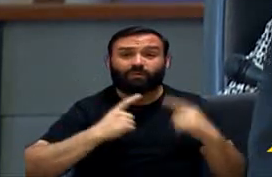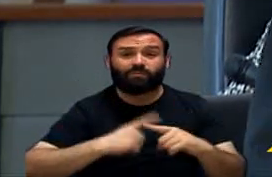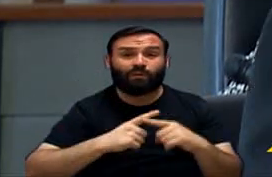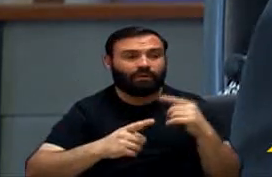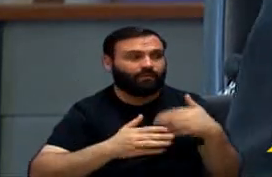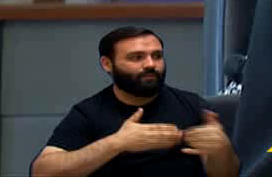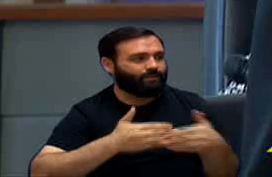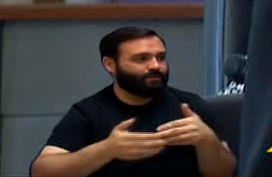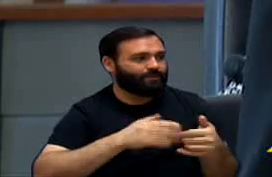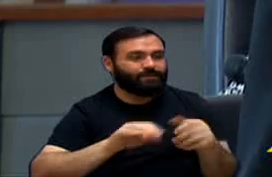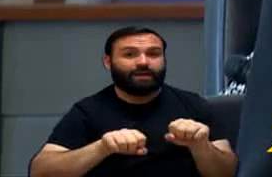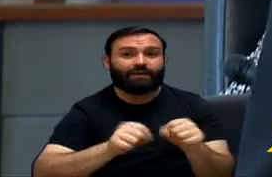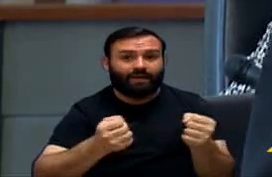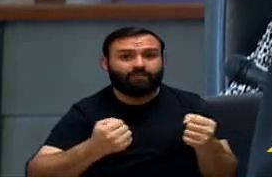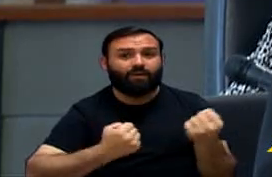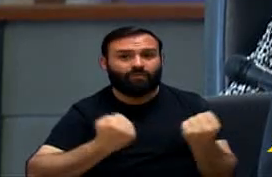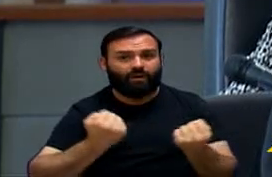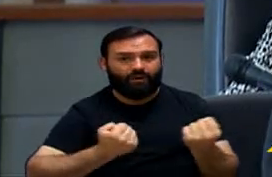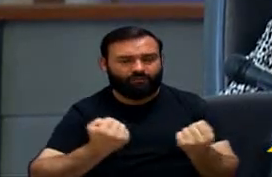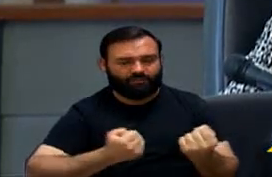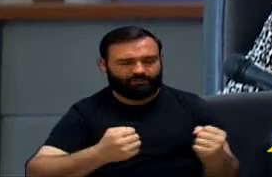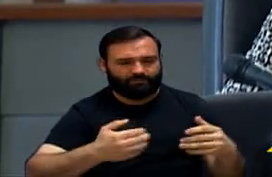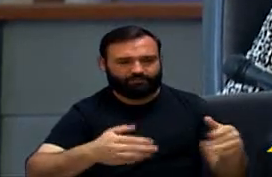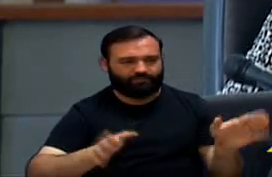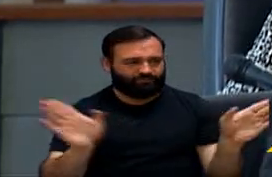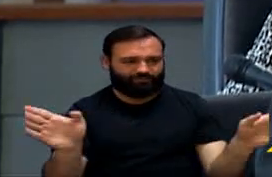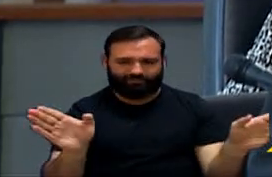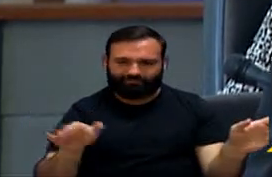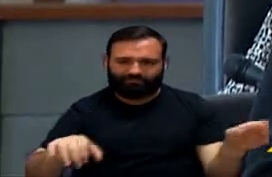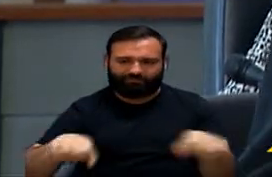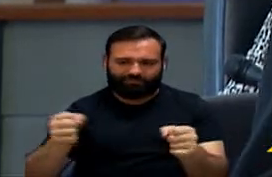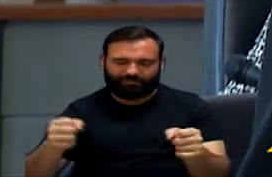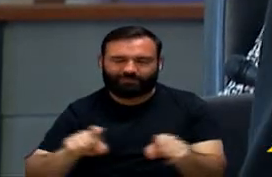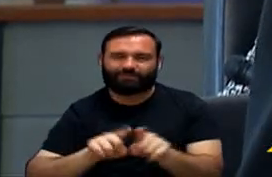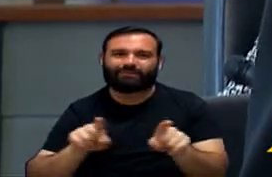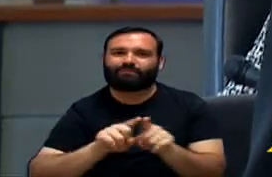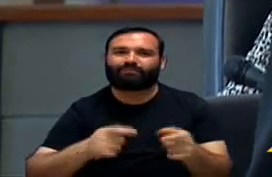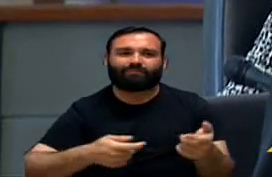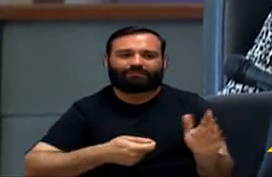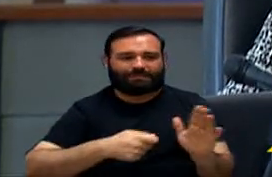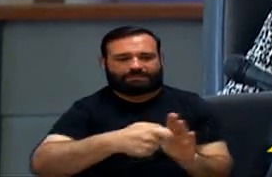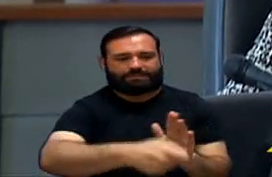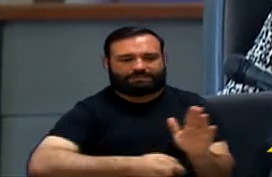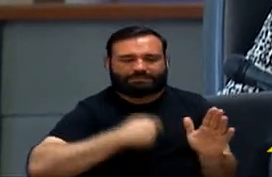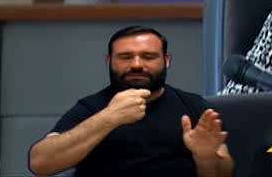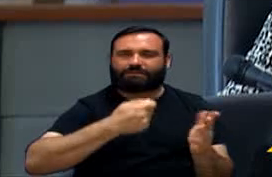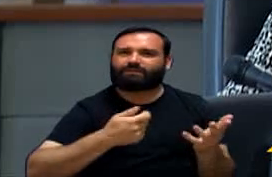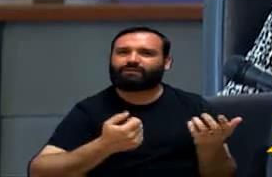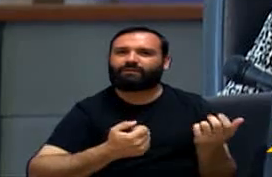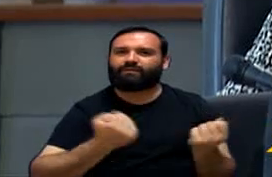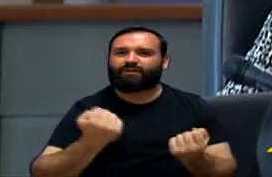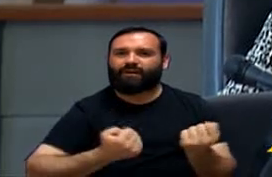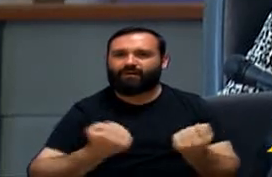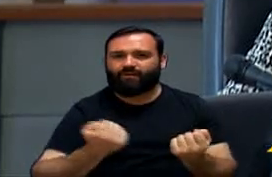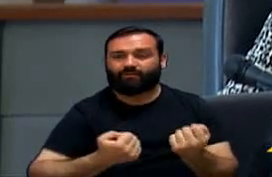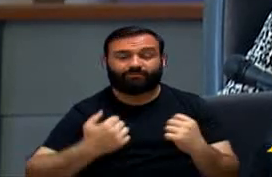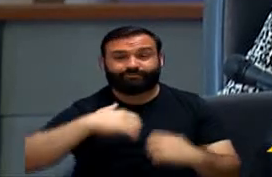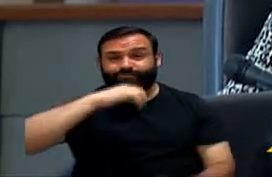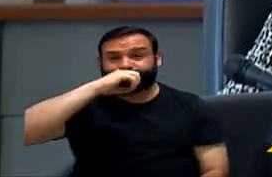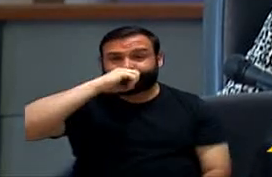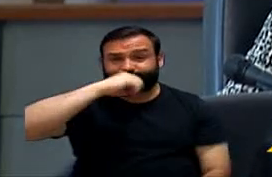qualquer coisa ele arrebenta seu seu retrovisor ele risca seu veículo falta de